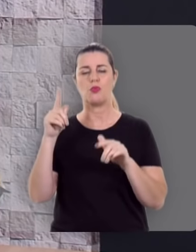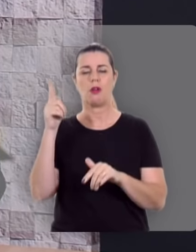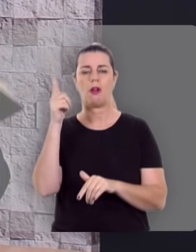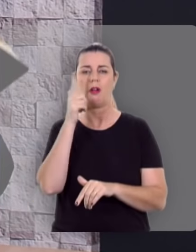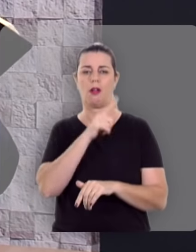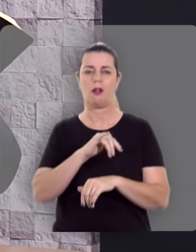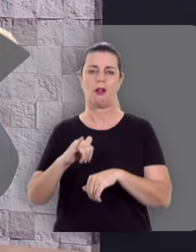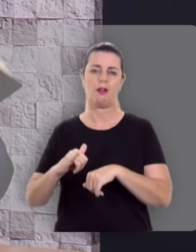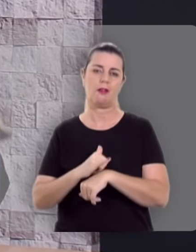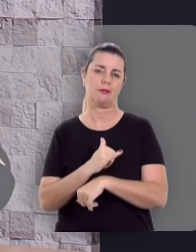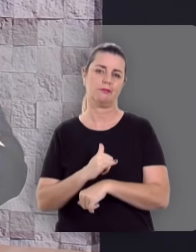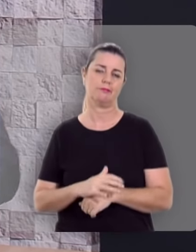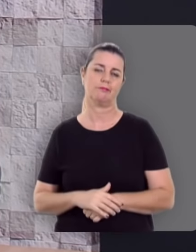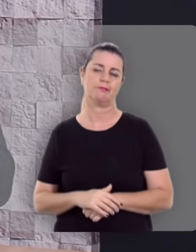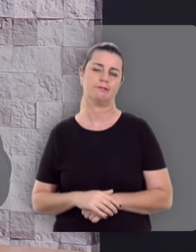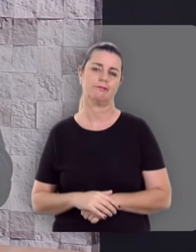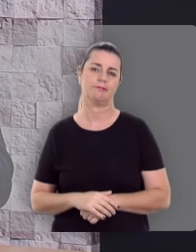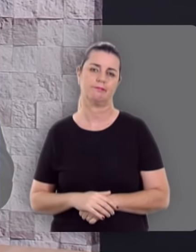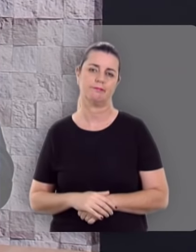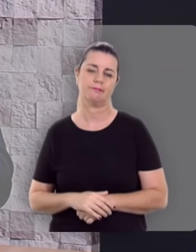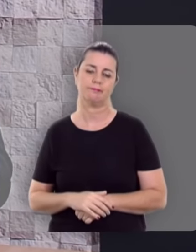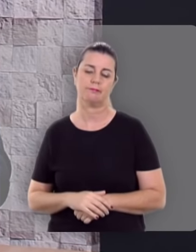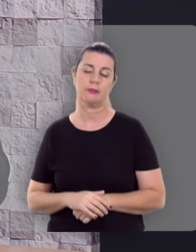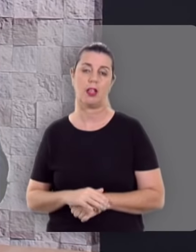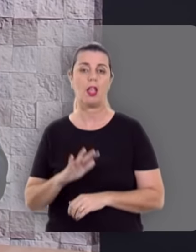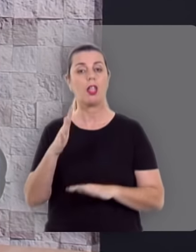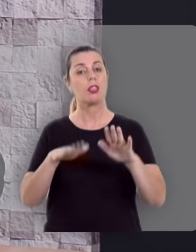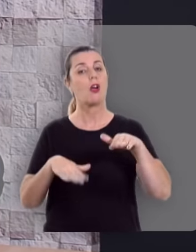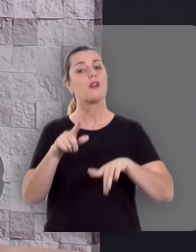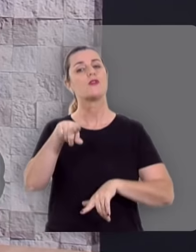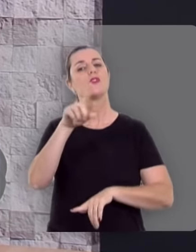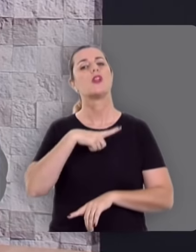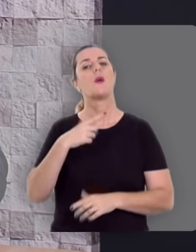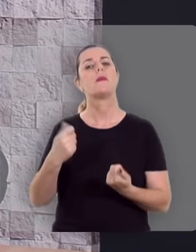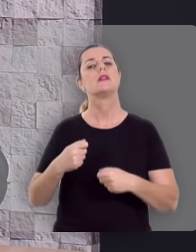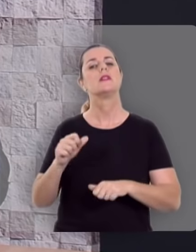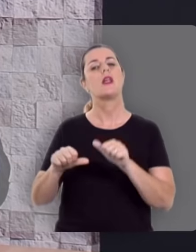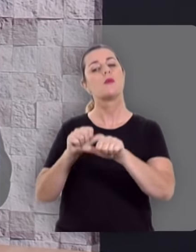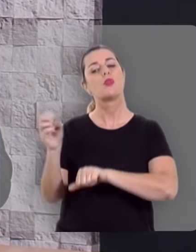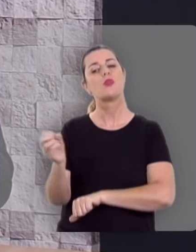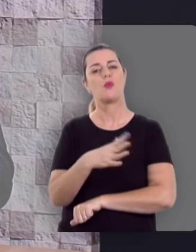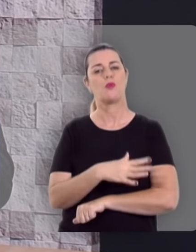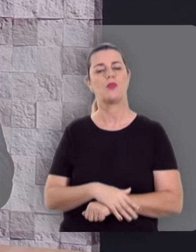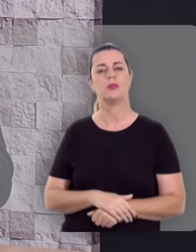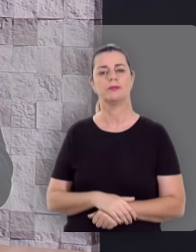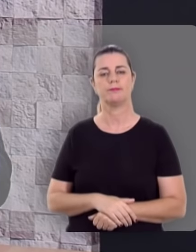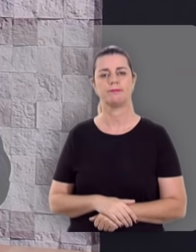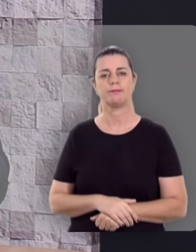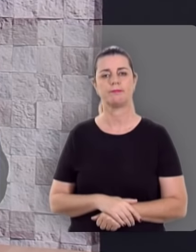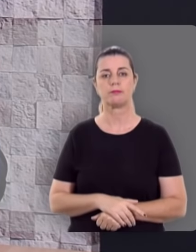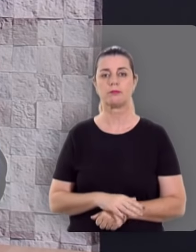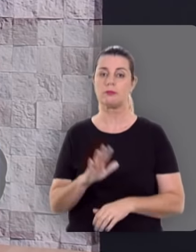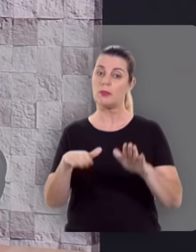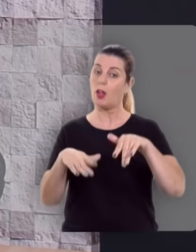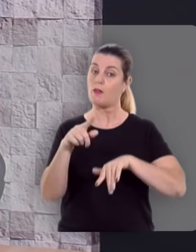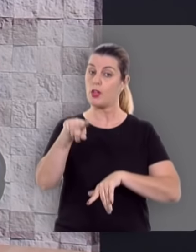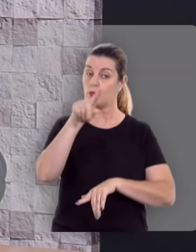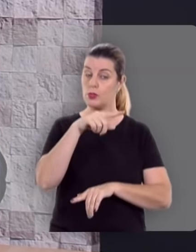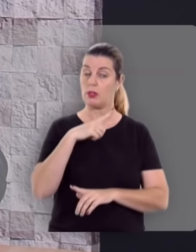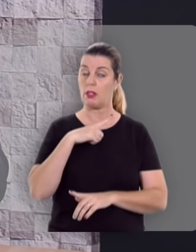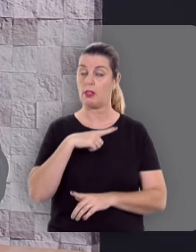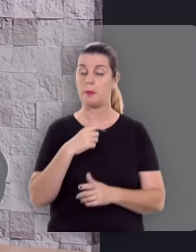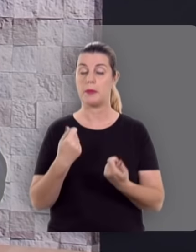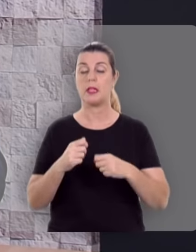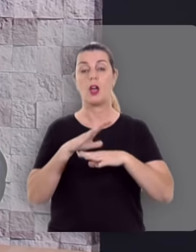não podem ser frustrados. Talvez você hoje está precisando de restauração. Talvez hoje